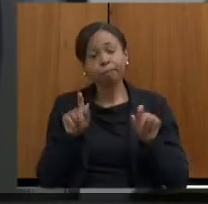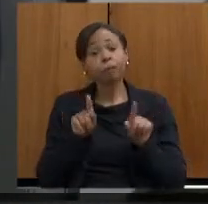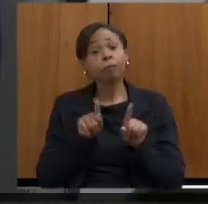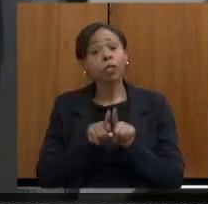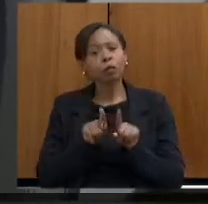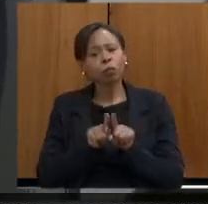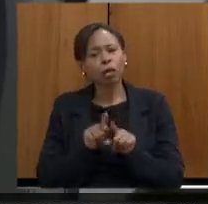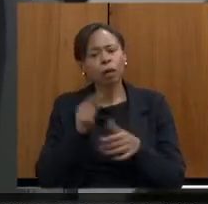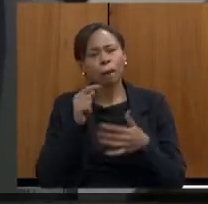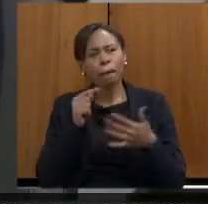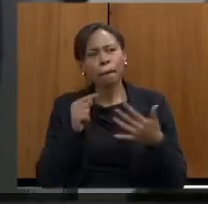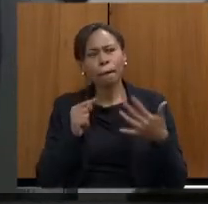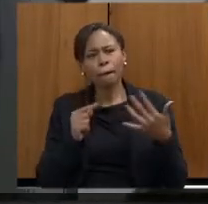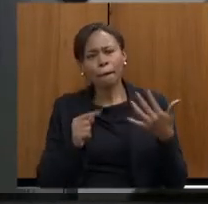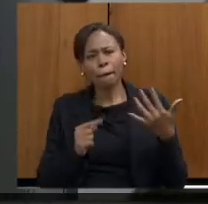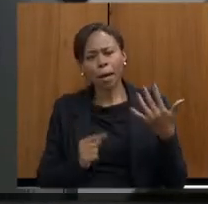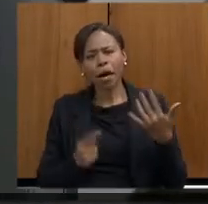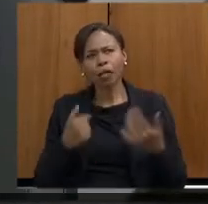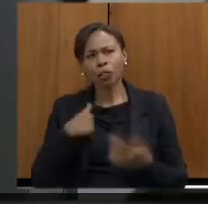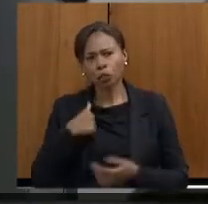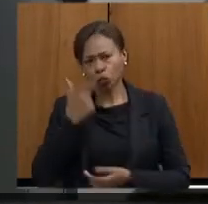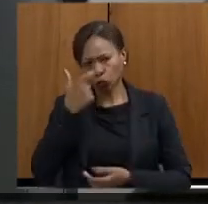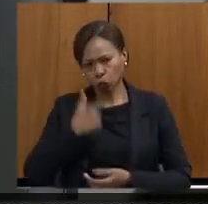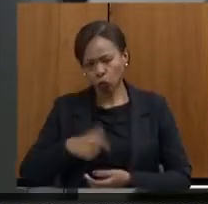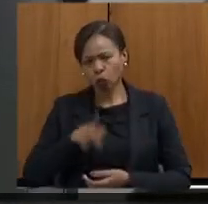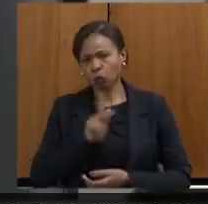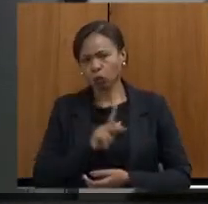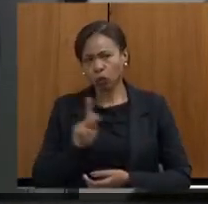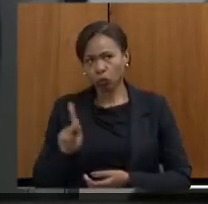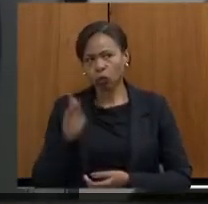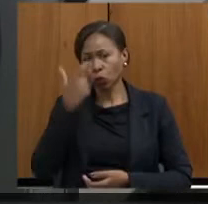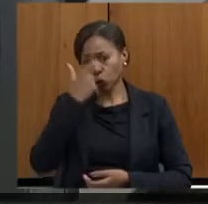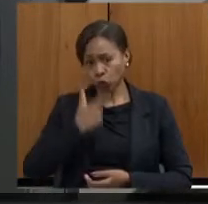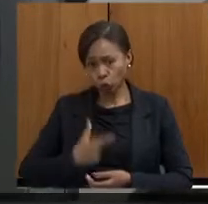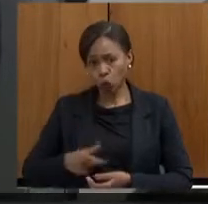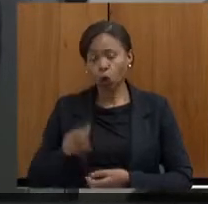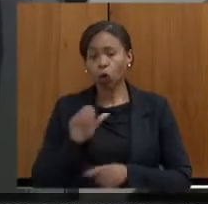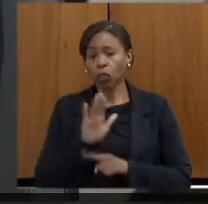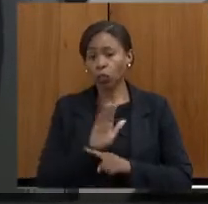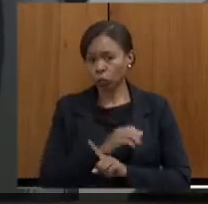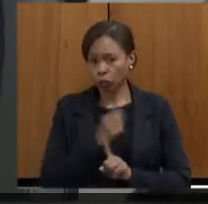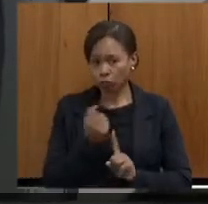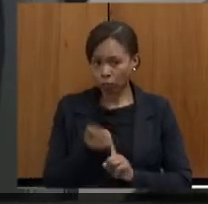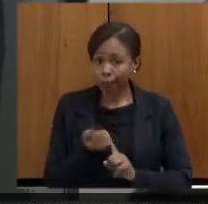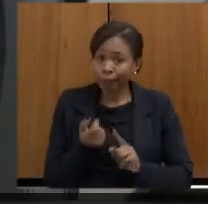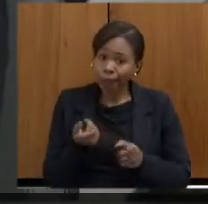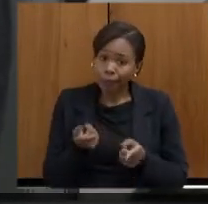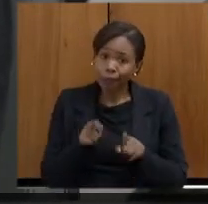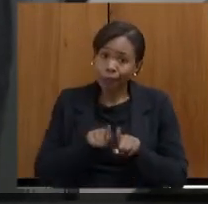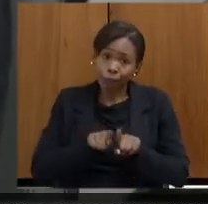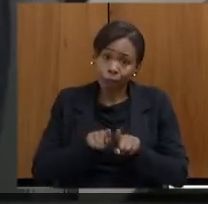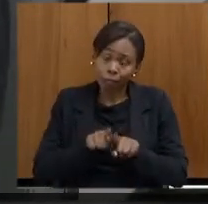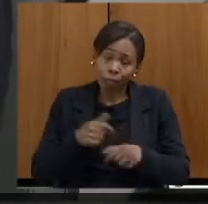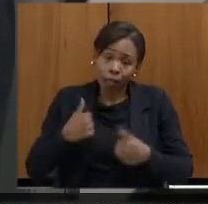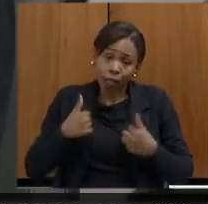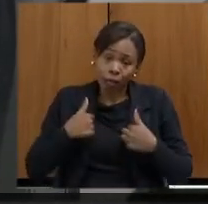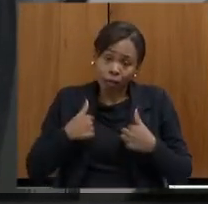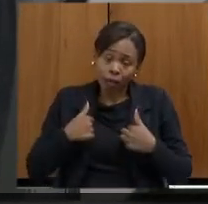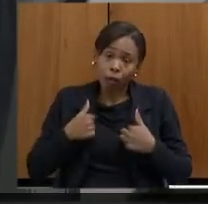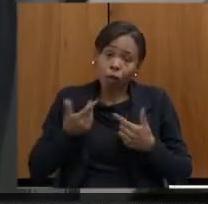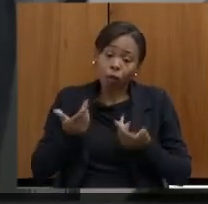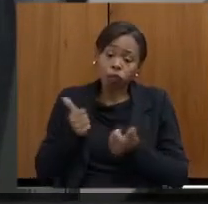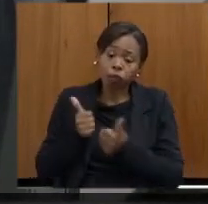de ser professora, além de ser assistente social, eu sou de uma realidade que vivencia e que acompanha a vida